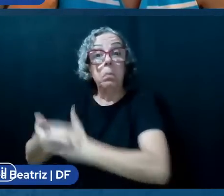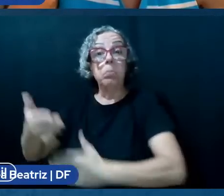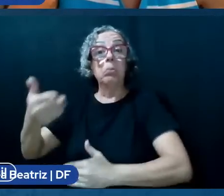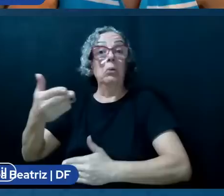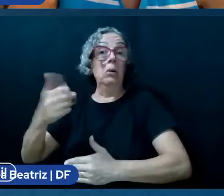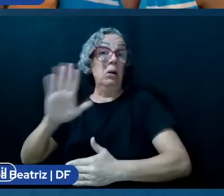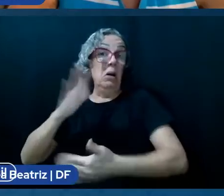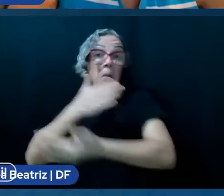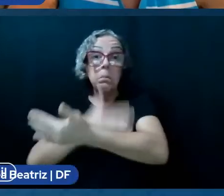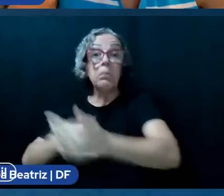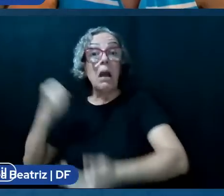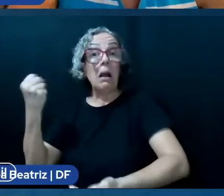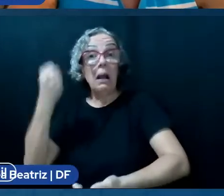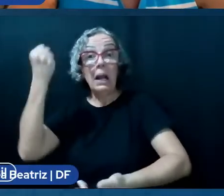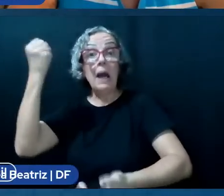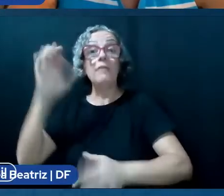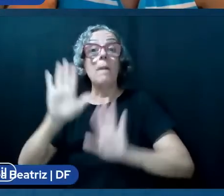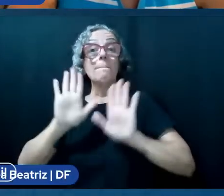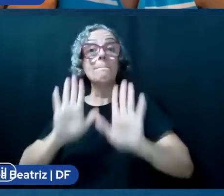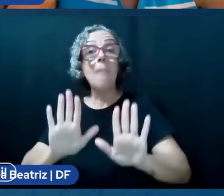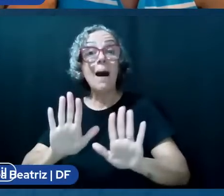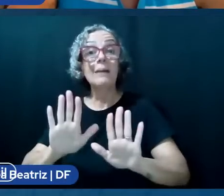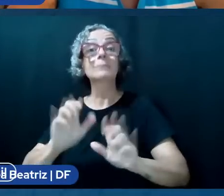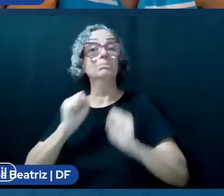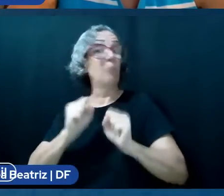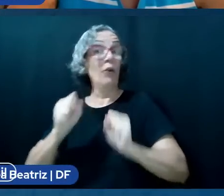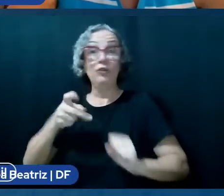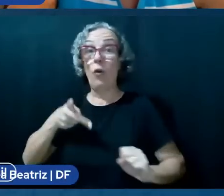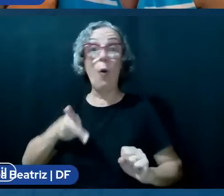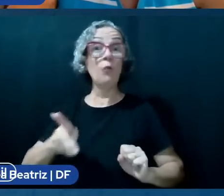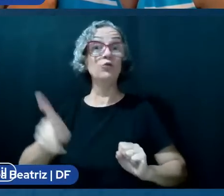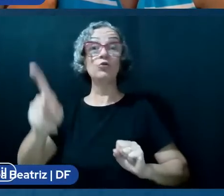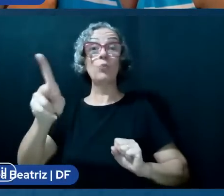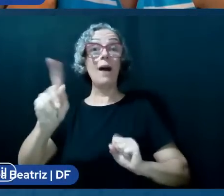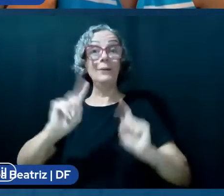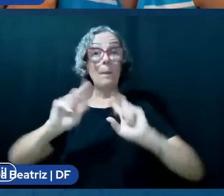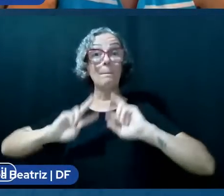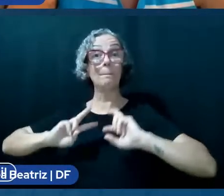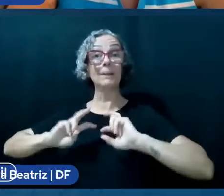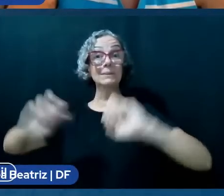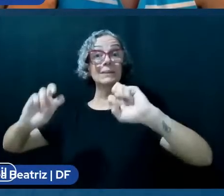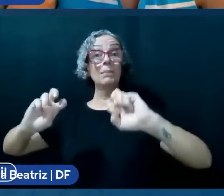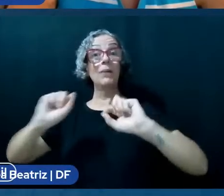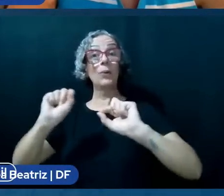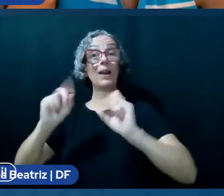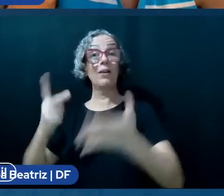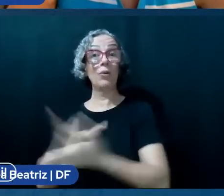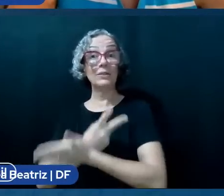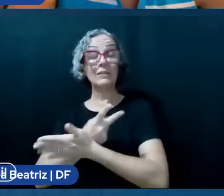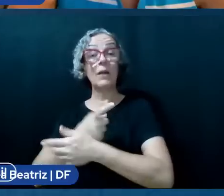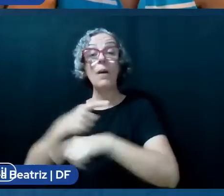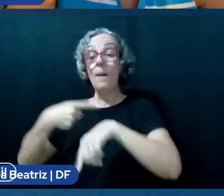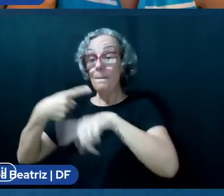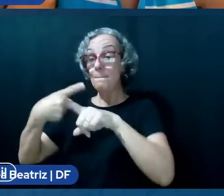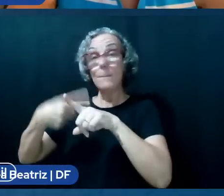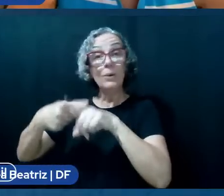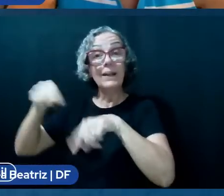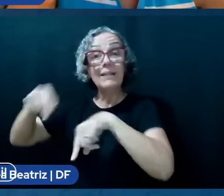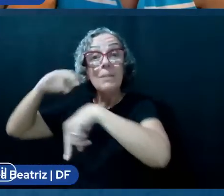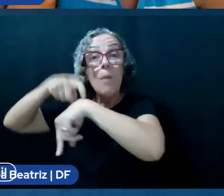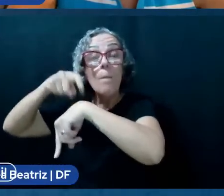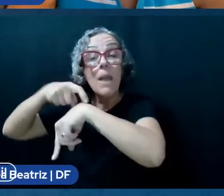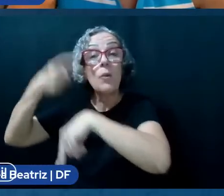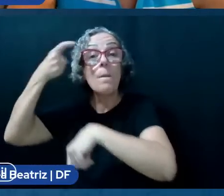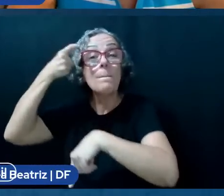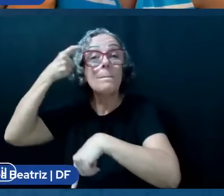e continuar no combate sem perceber o que lhe aconteceu, porque naquele momento o pensamento delas